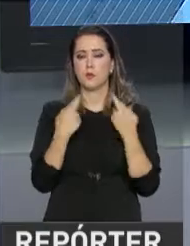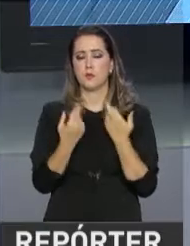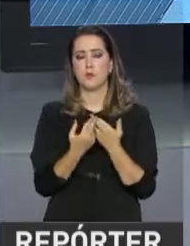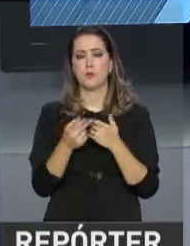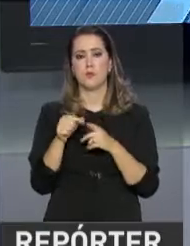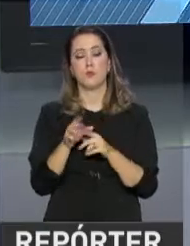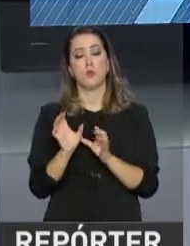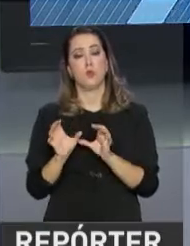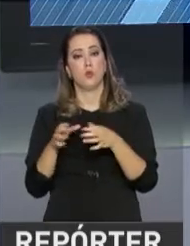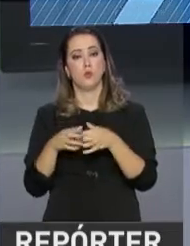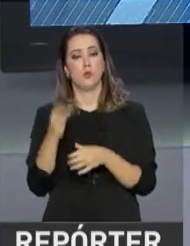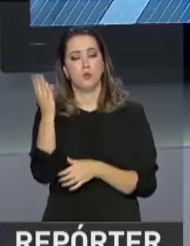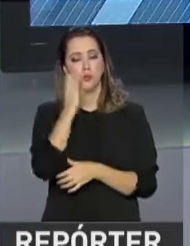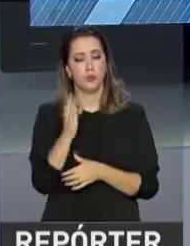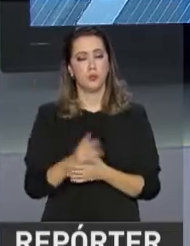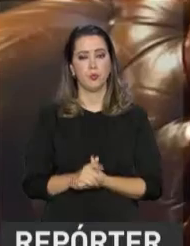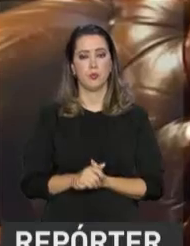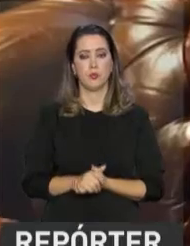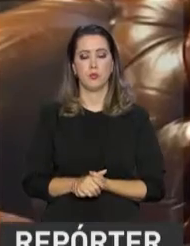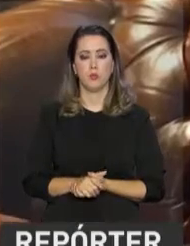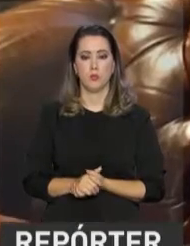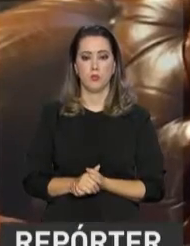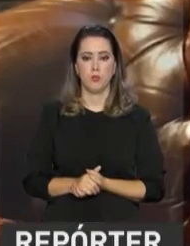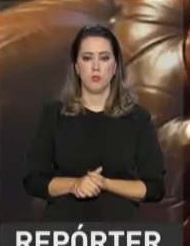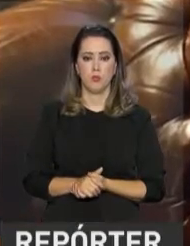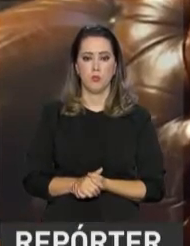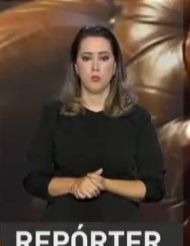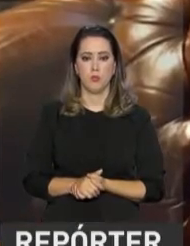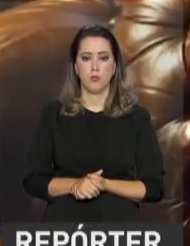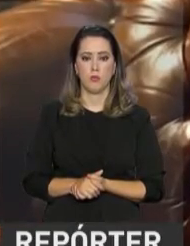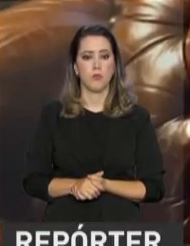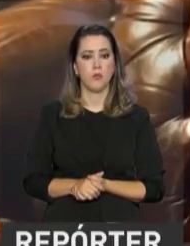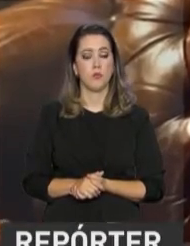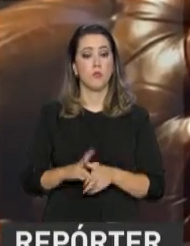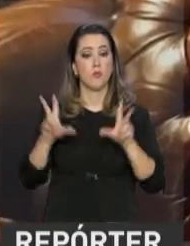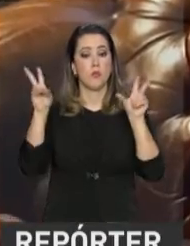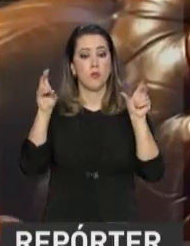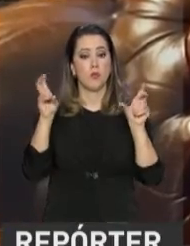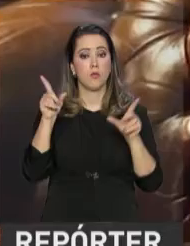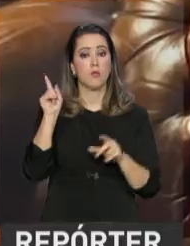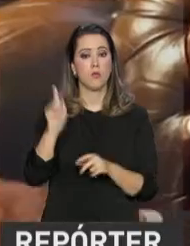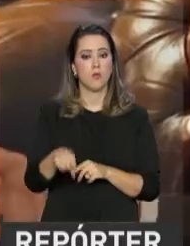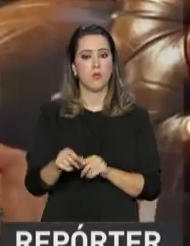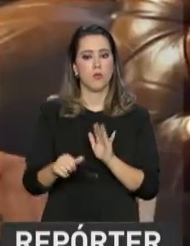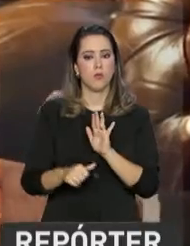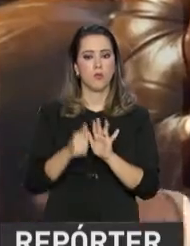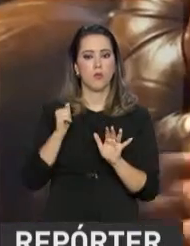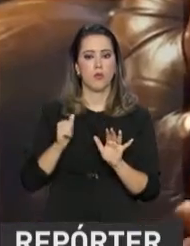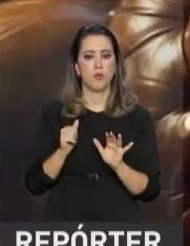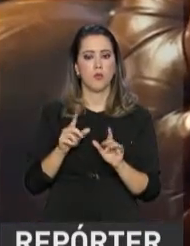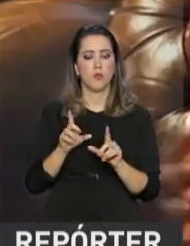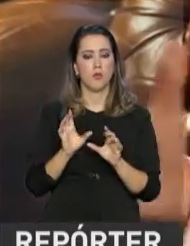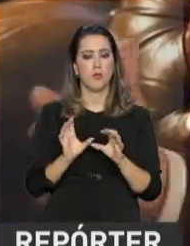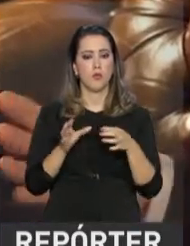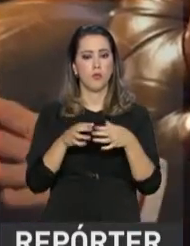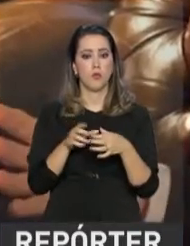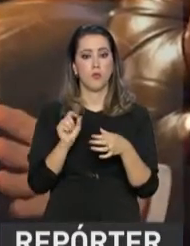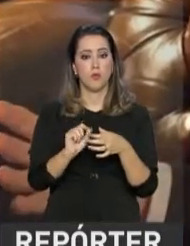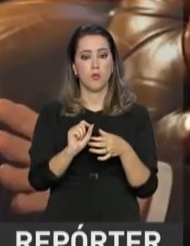ingleses no brasil o tema foi em primeiro lugar